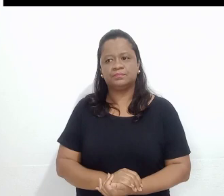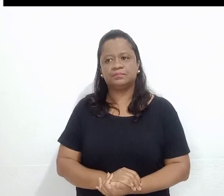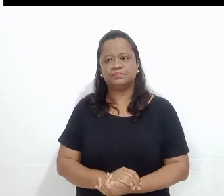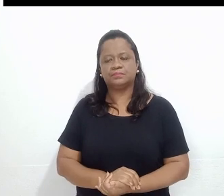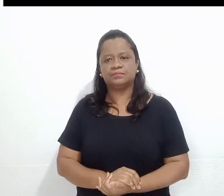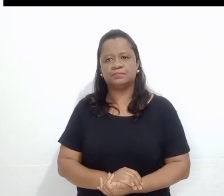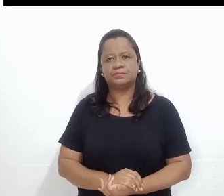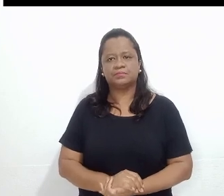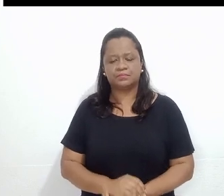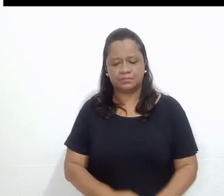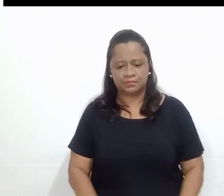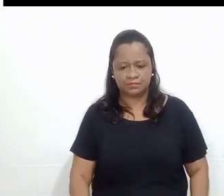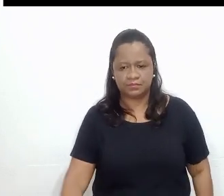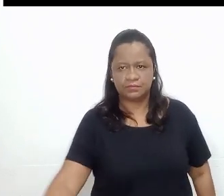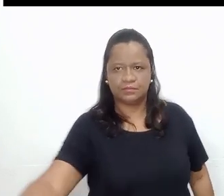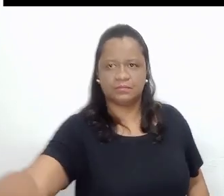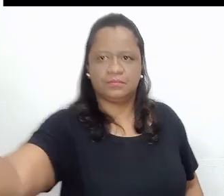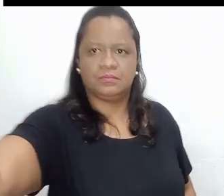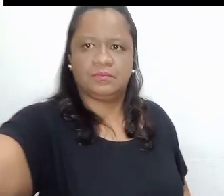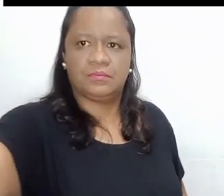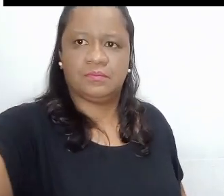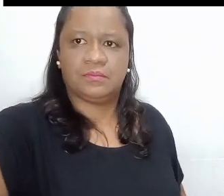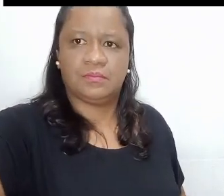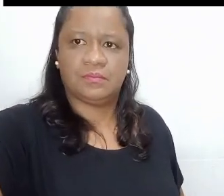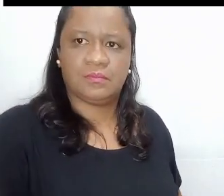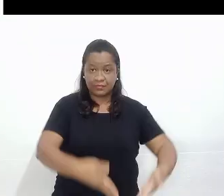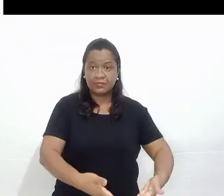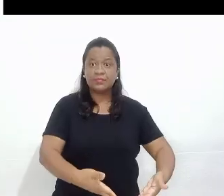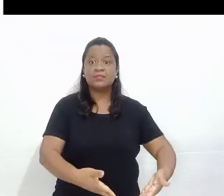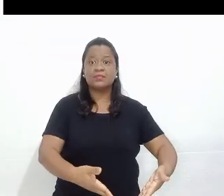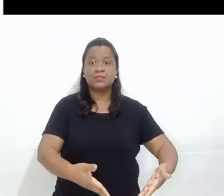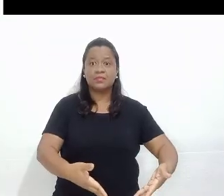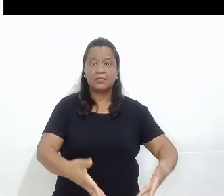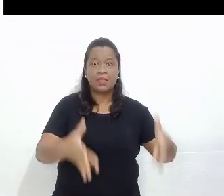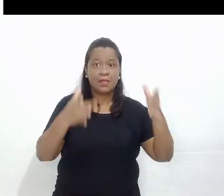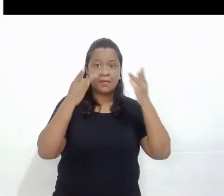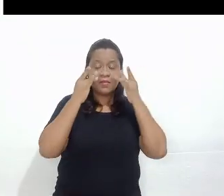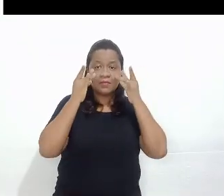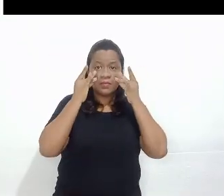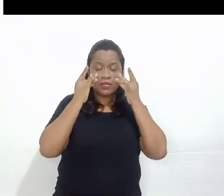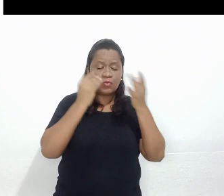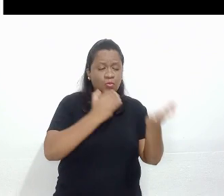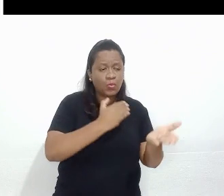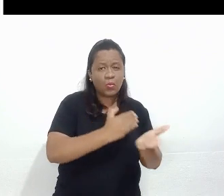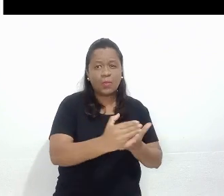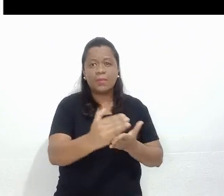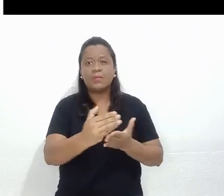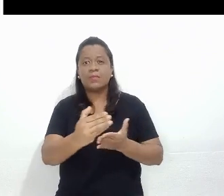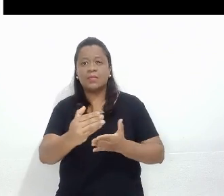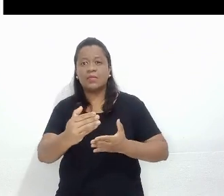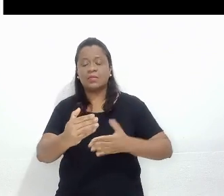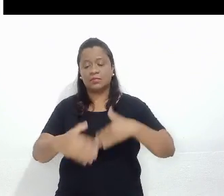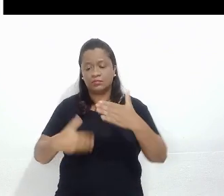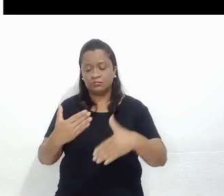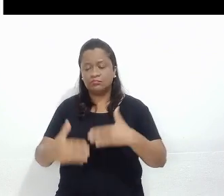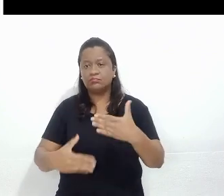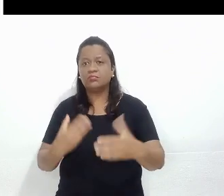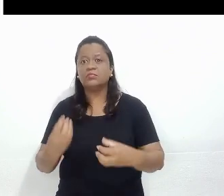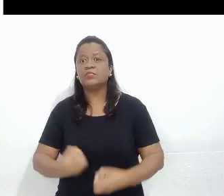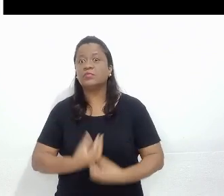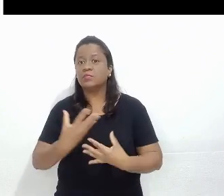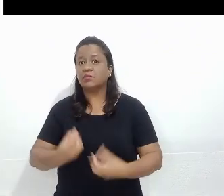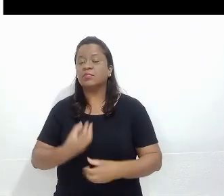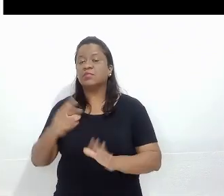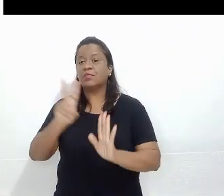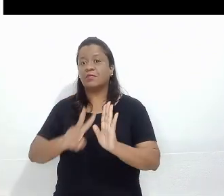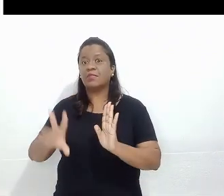sim, isso aqui é muito importante, tá? De produção desse audiovisual que a gente vai fazer. Tá? Ele não